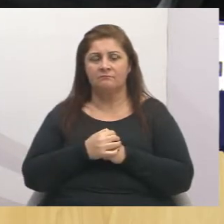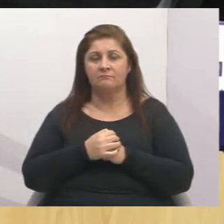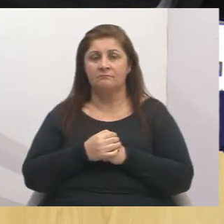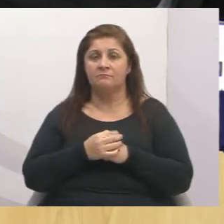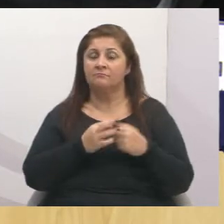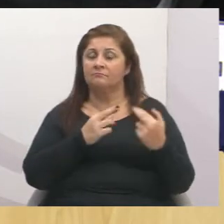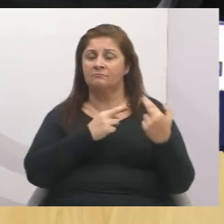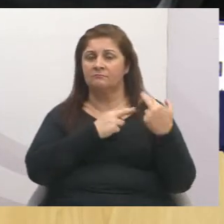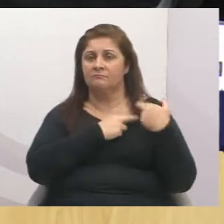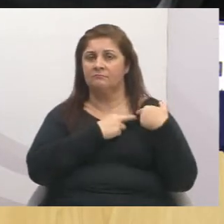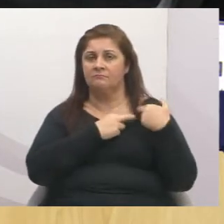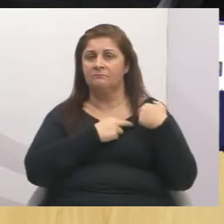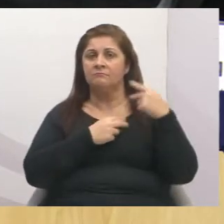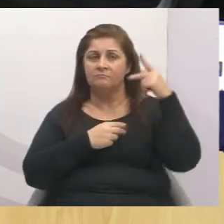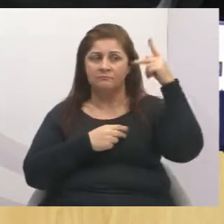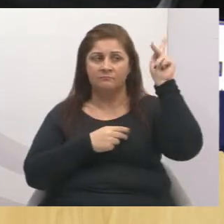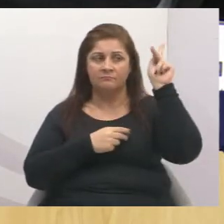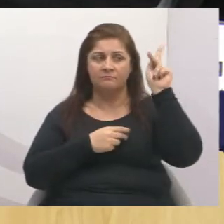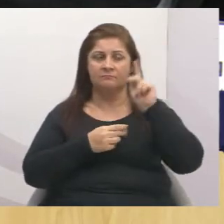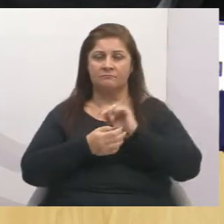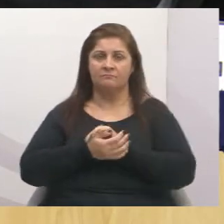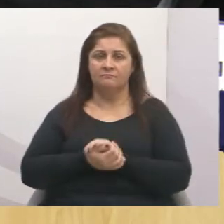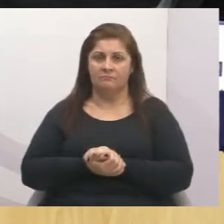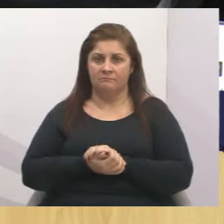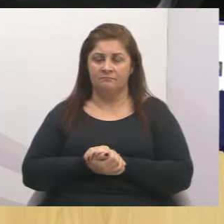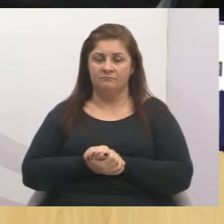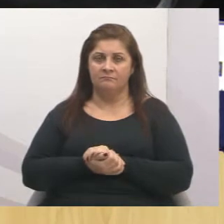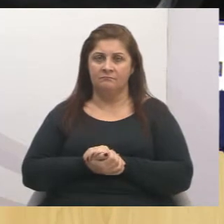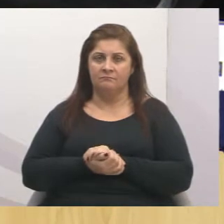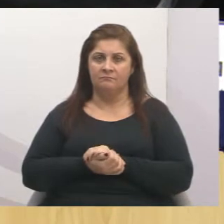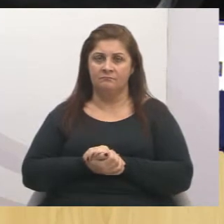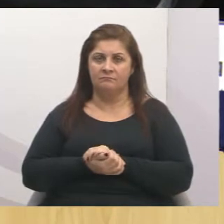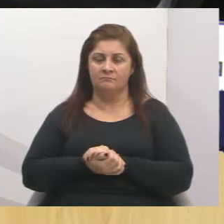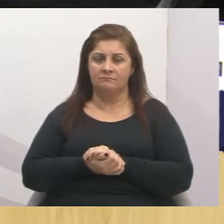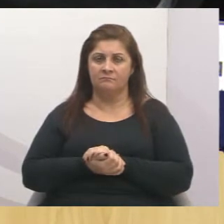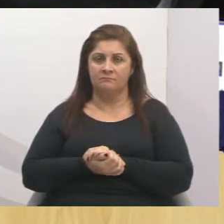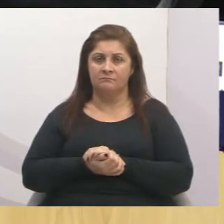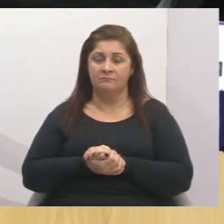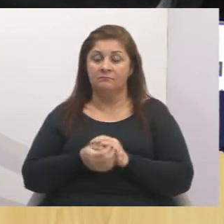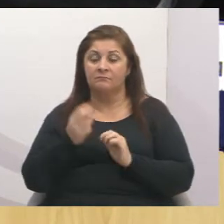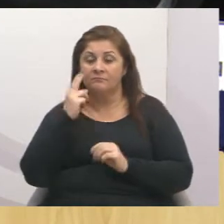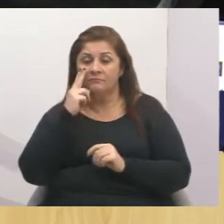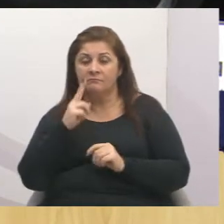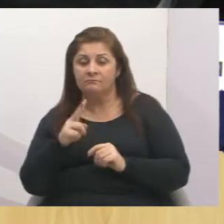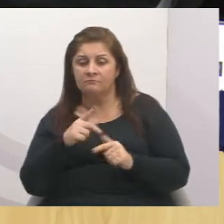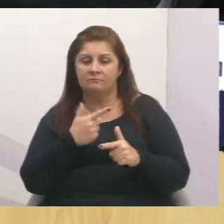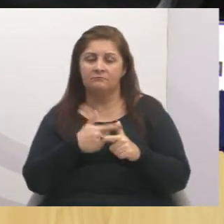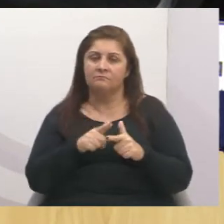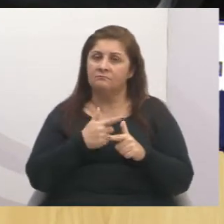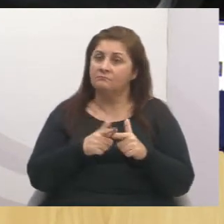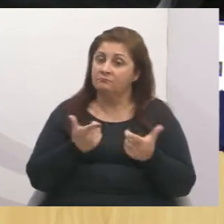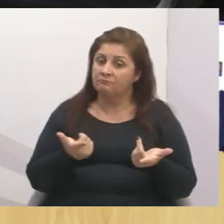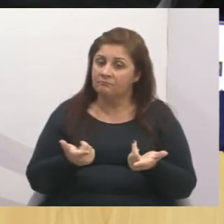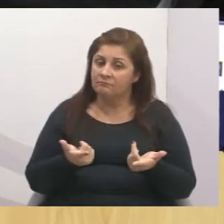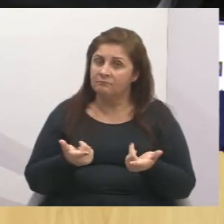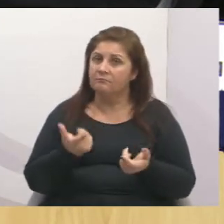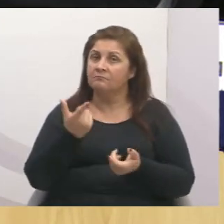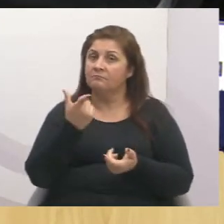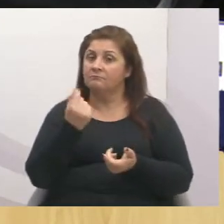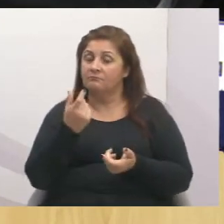minha obrigação como gestora de resolver as questões financeiras